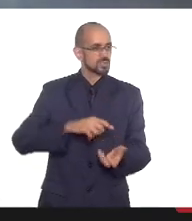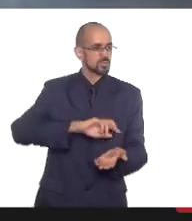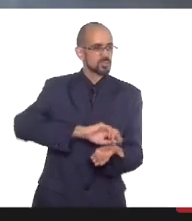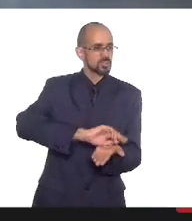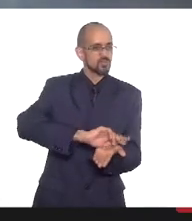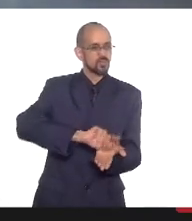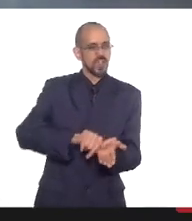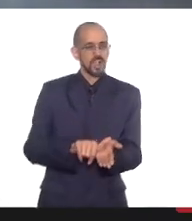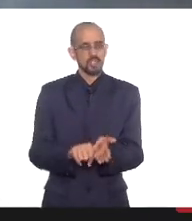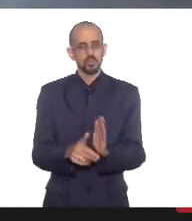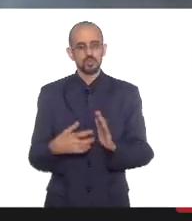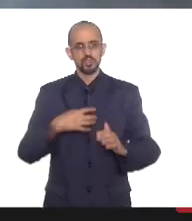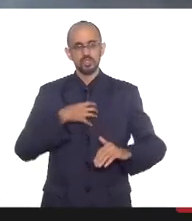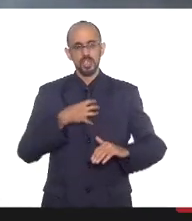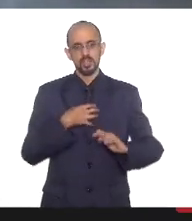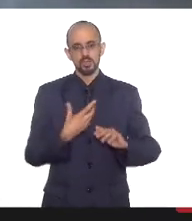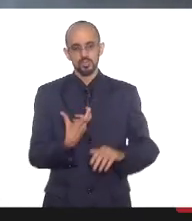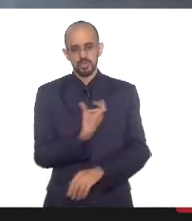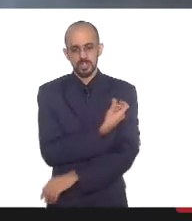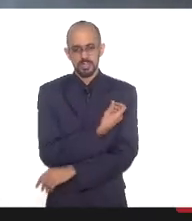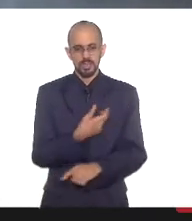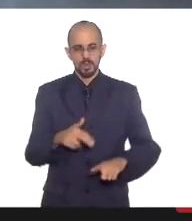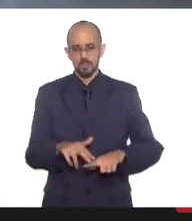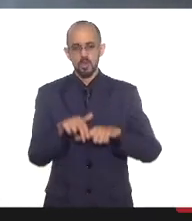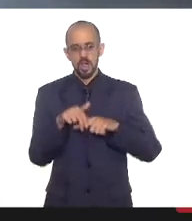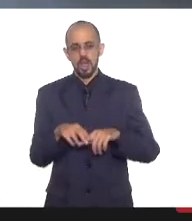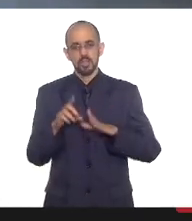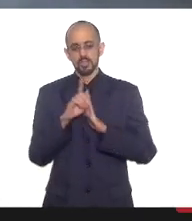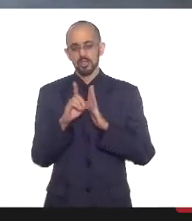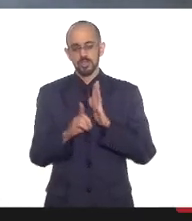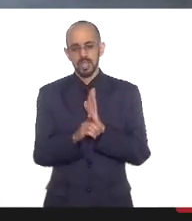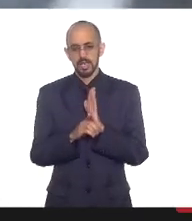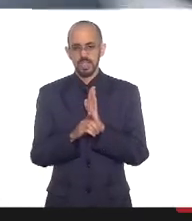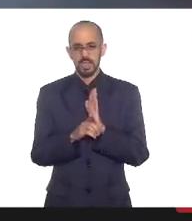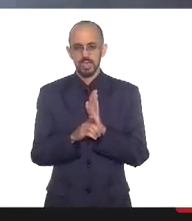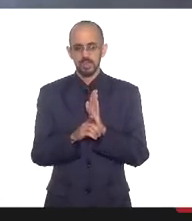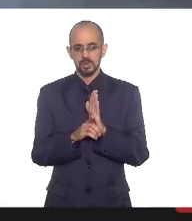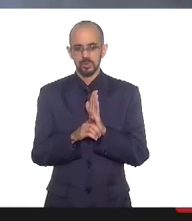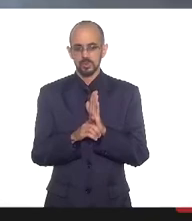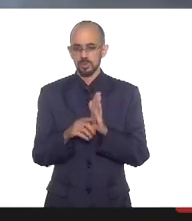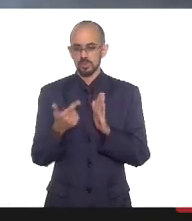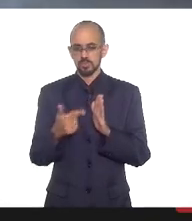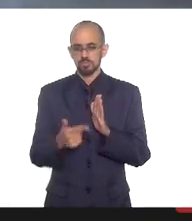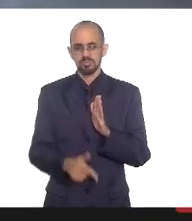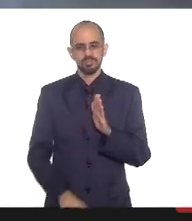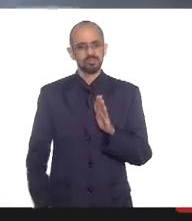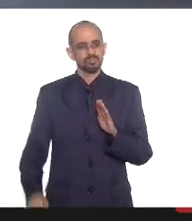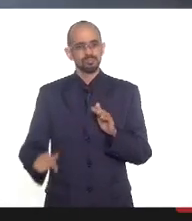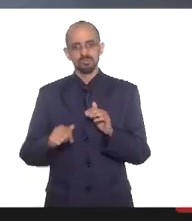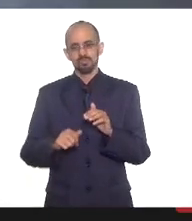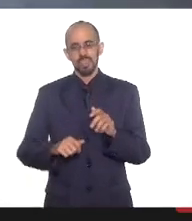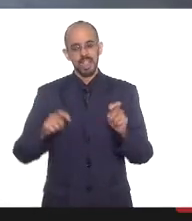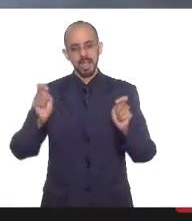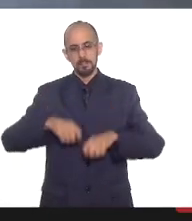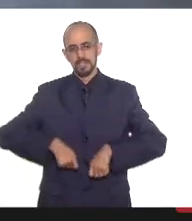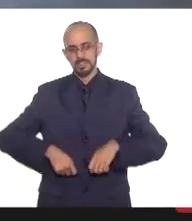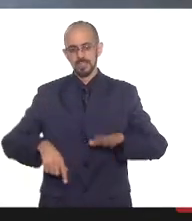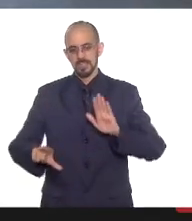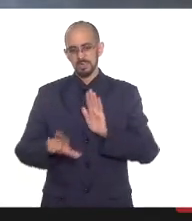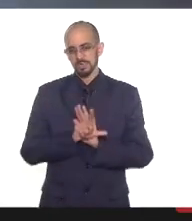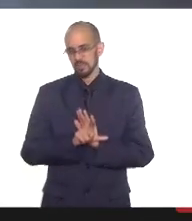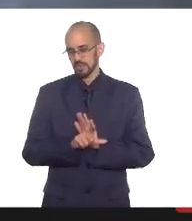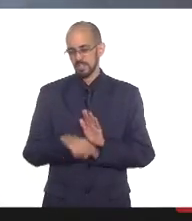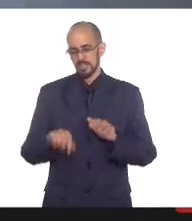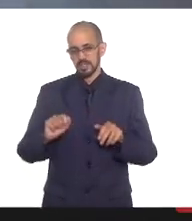de vacinação até por conta do Decreto Estadual anterior que veio é sem qualquer legitimidade vamos nome simples saiu a